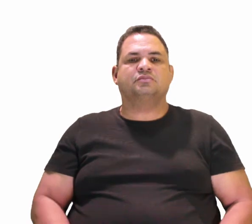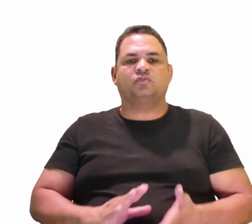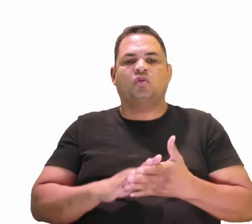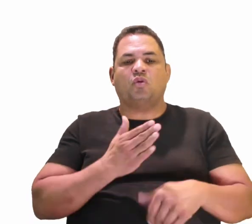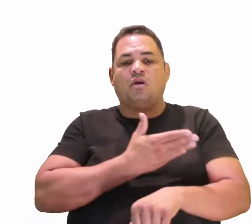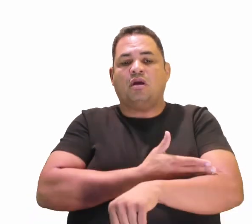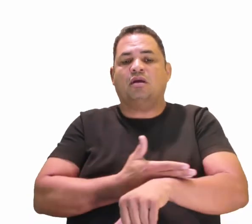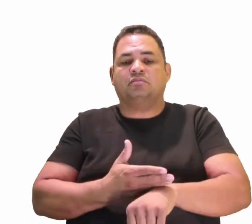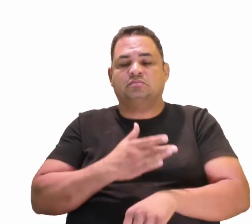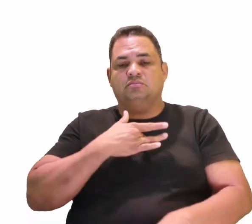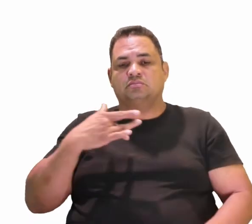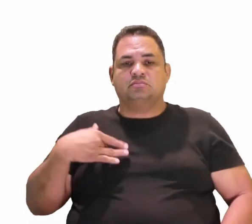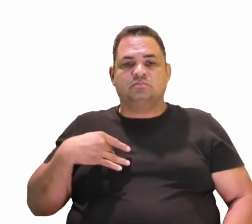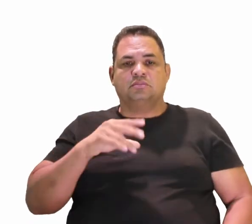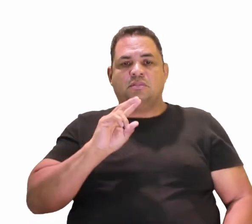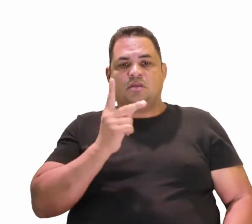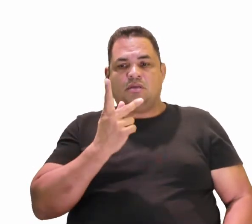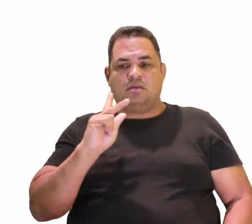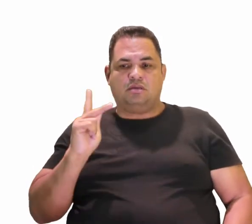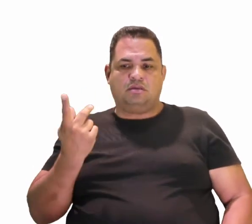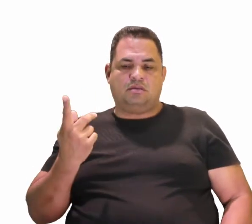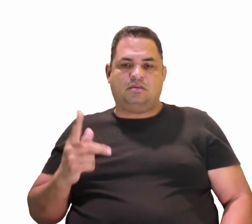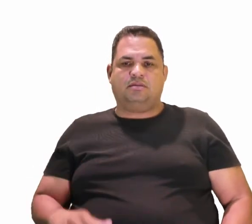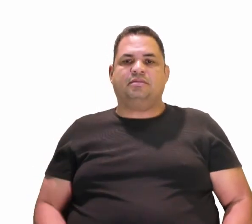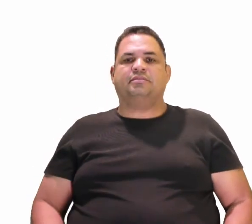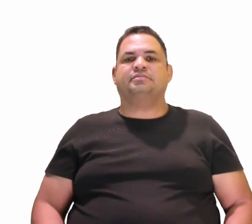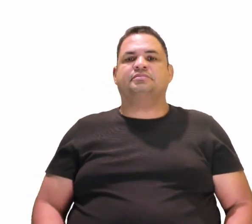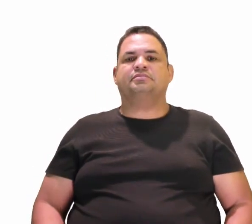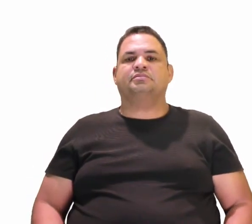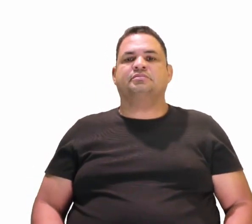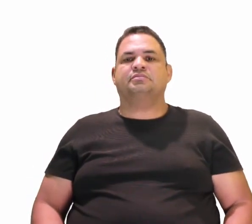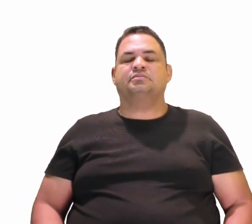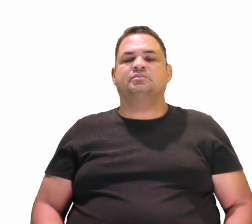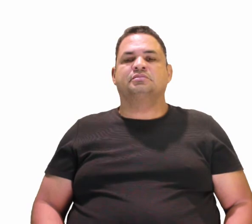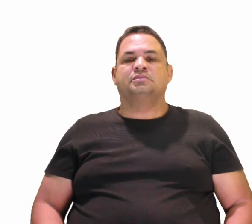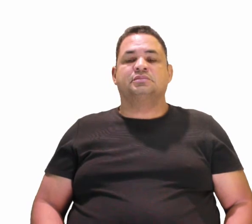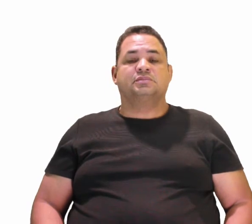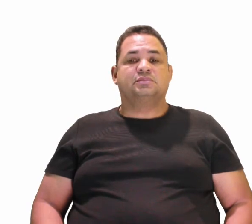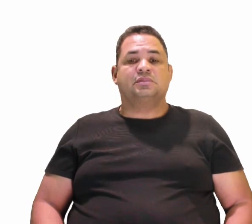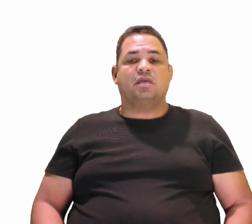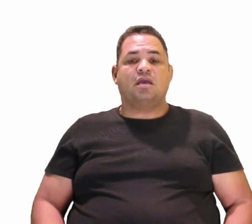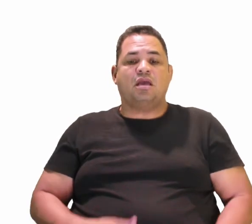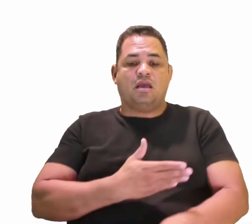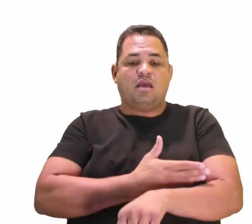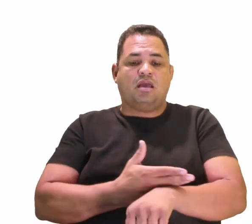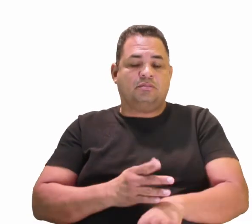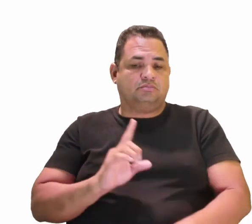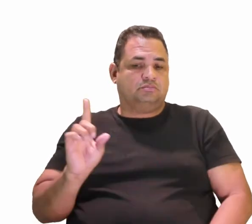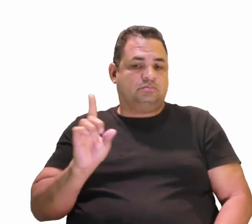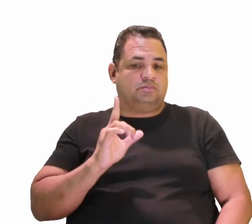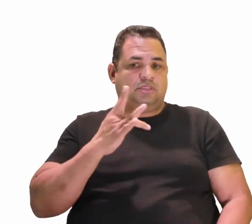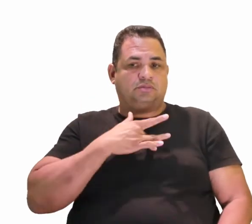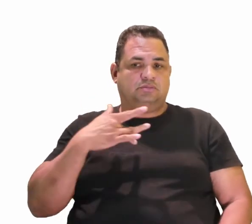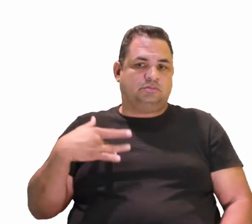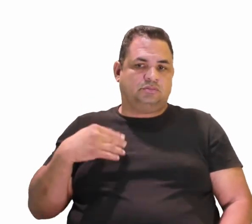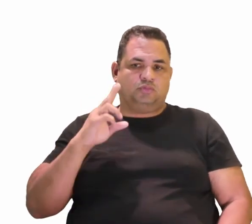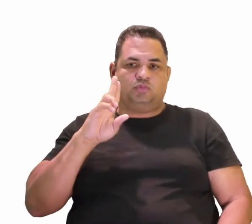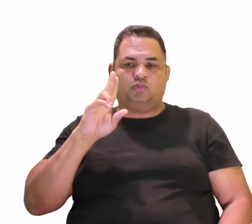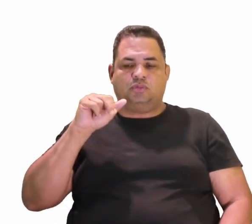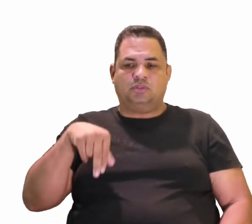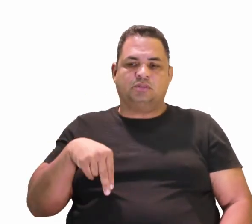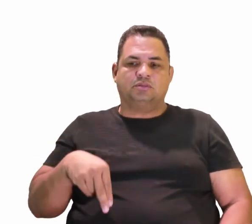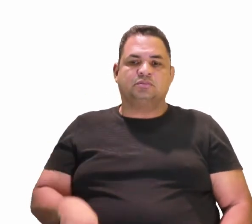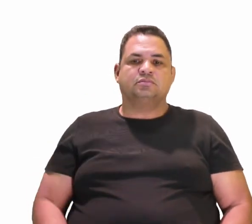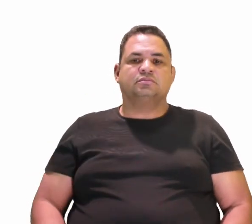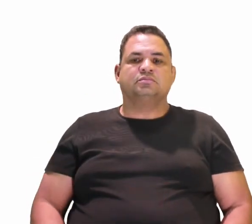comigo. Se for unhealthy habits, hábitos não saudáveis, você vai colocar esse UN. Então,